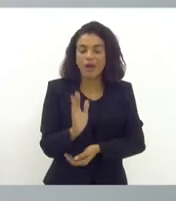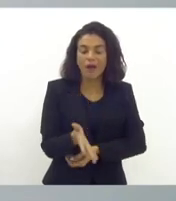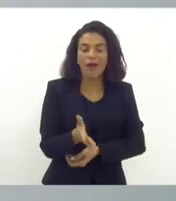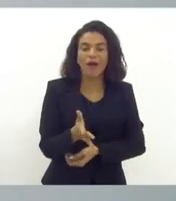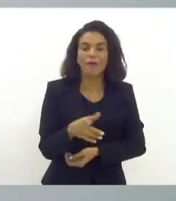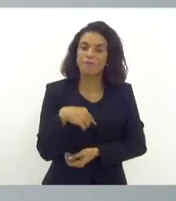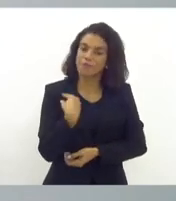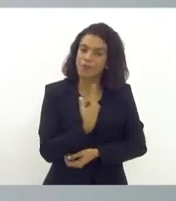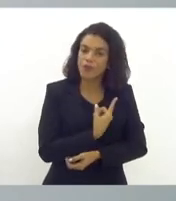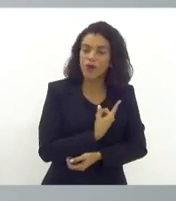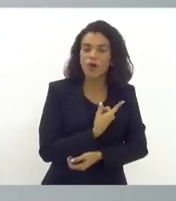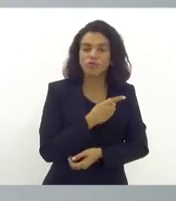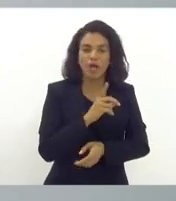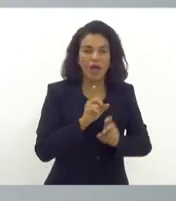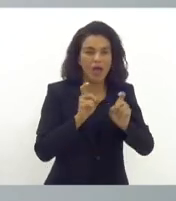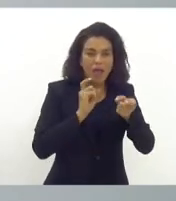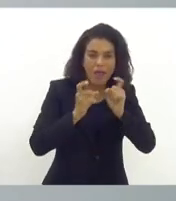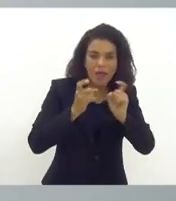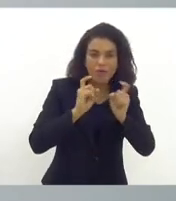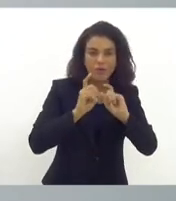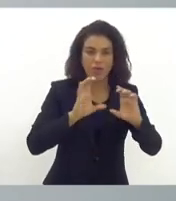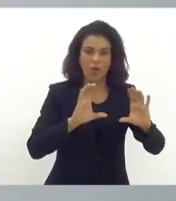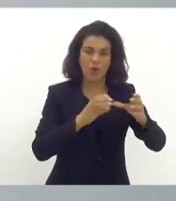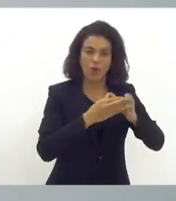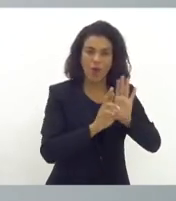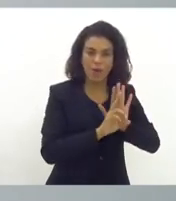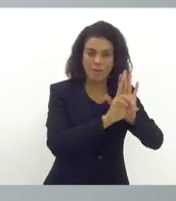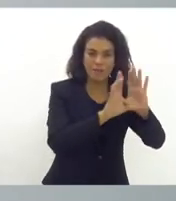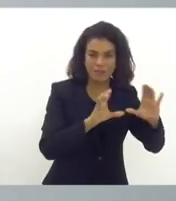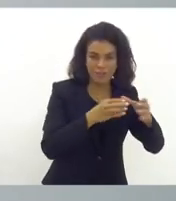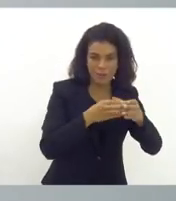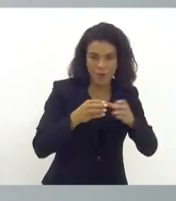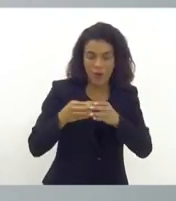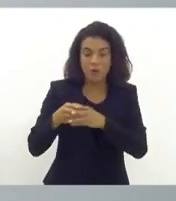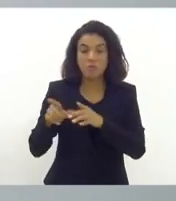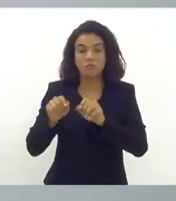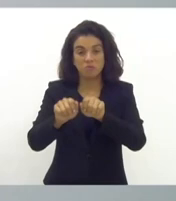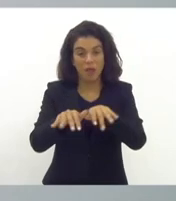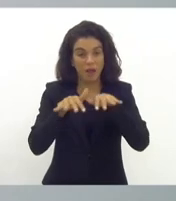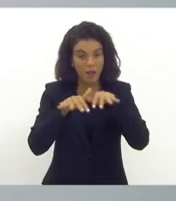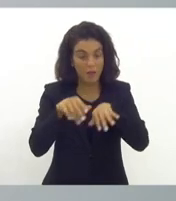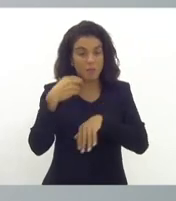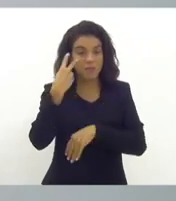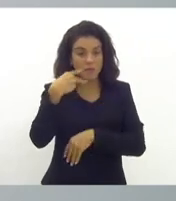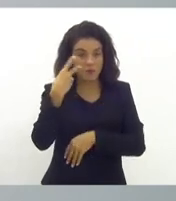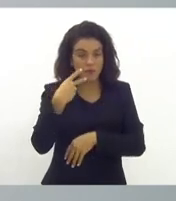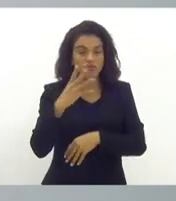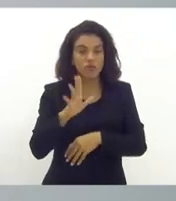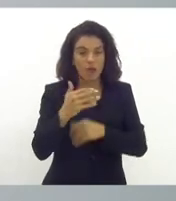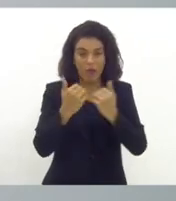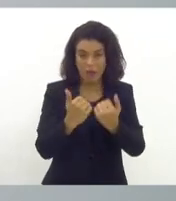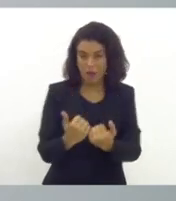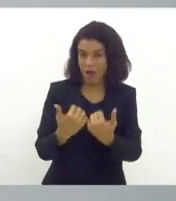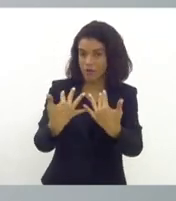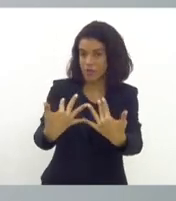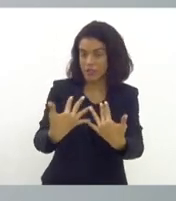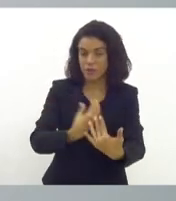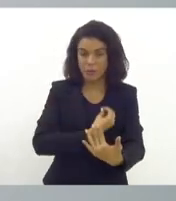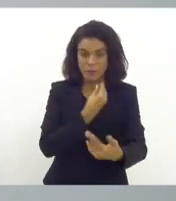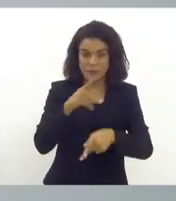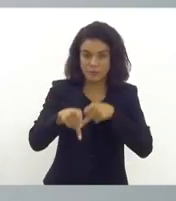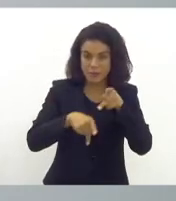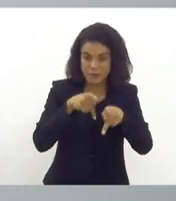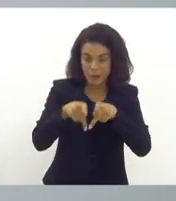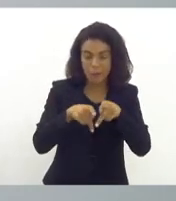de reuniões com os blocos fizemos inclusive na Câmara de Vereadores algumas audiências públicas também com a